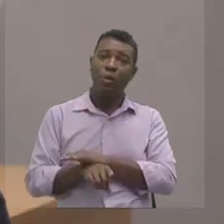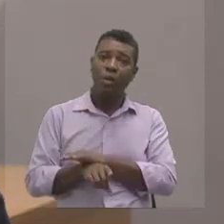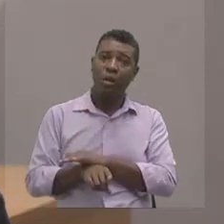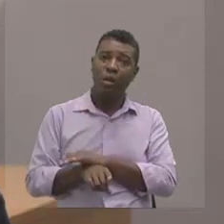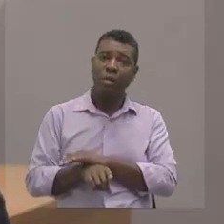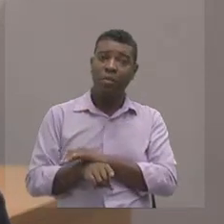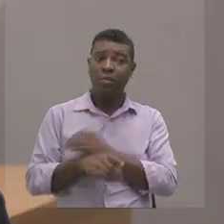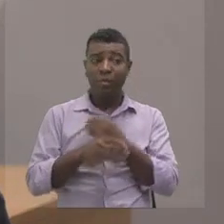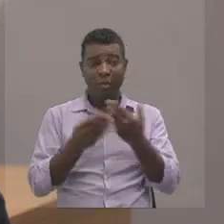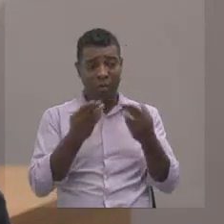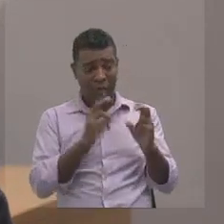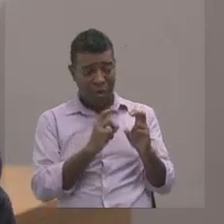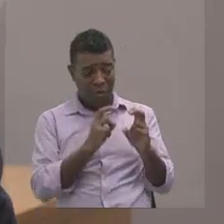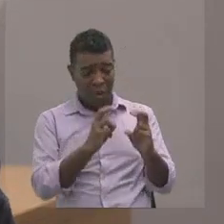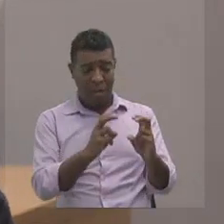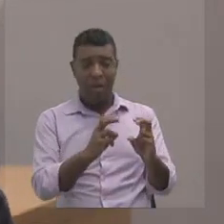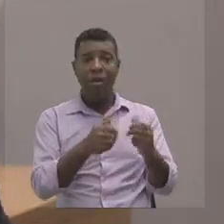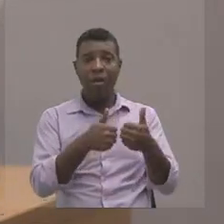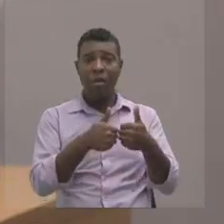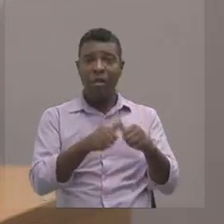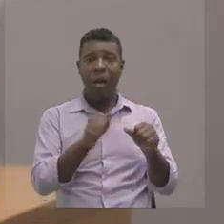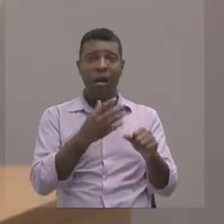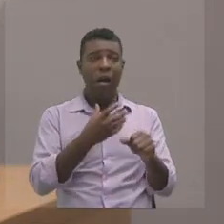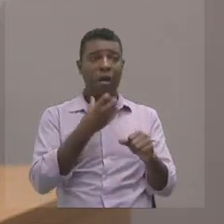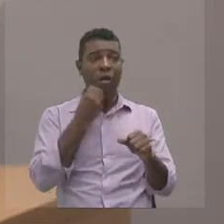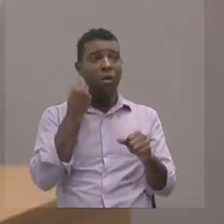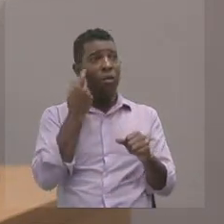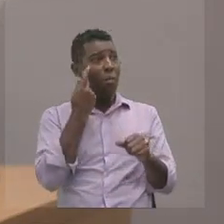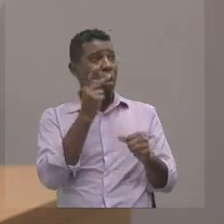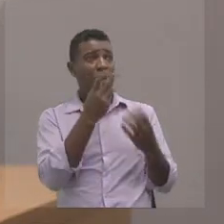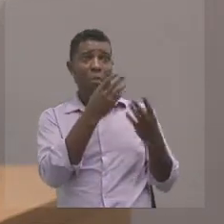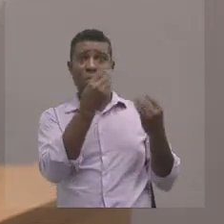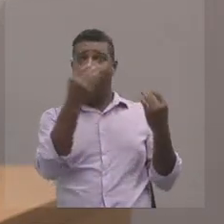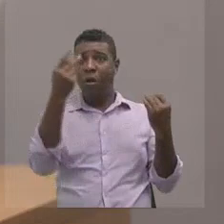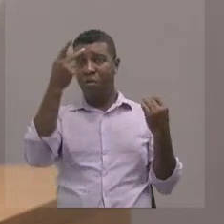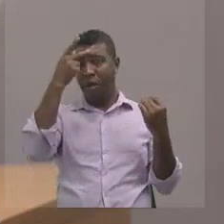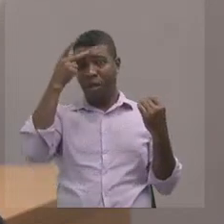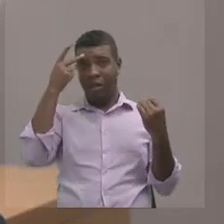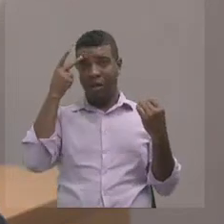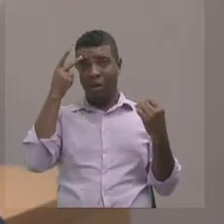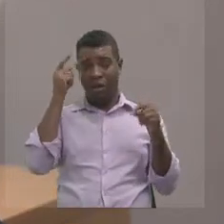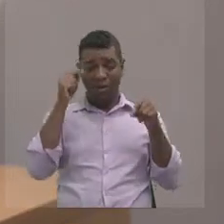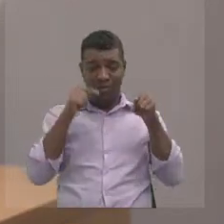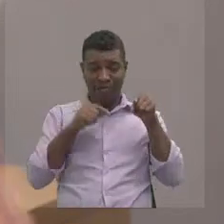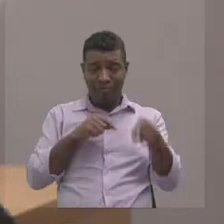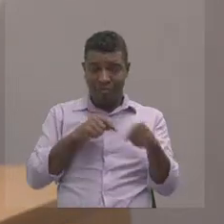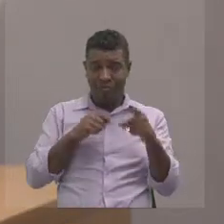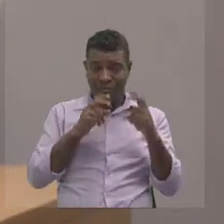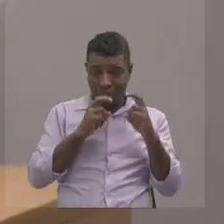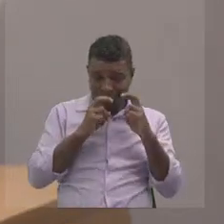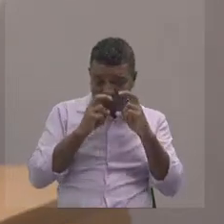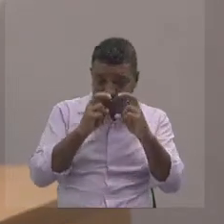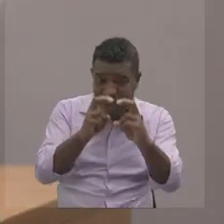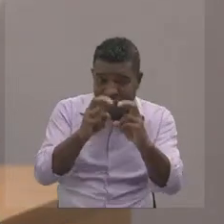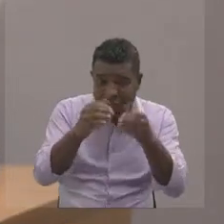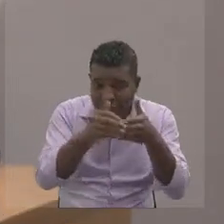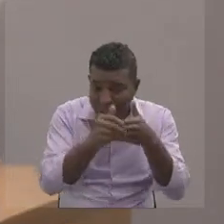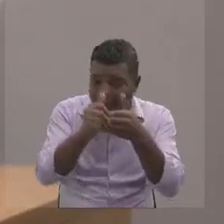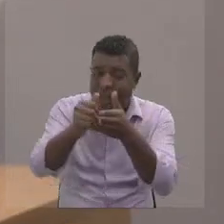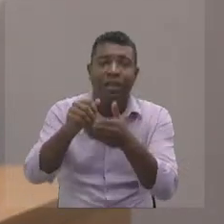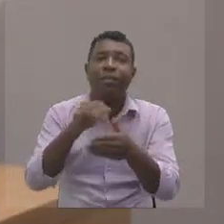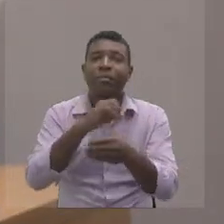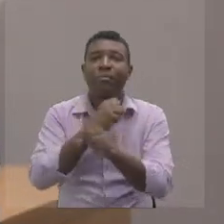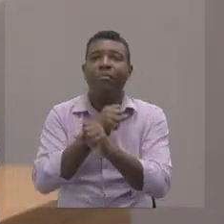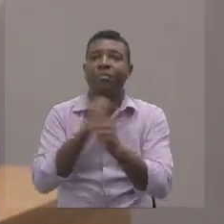tem dado lucro para muitas pessoas tá se tornando um transporte cada vez mais inviável é a terceira tarifa mais cara